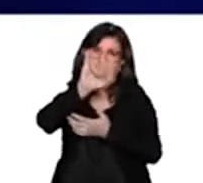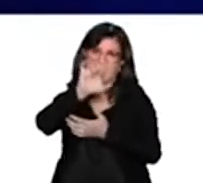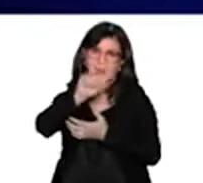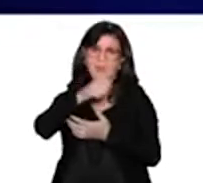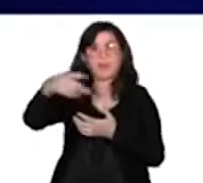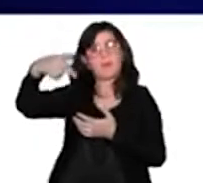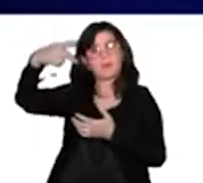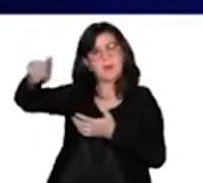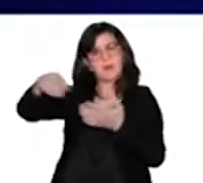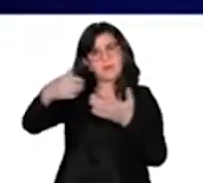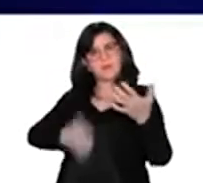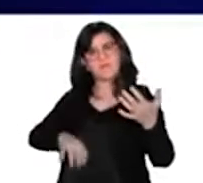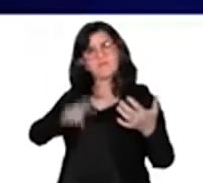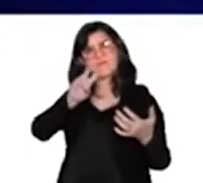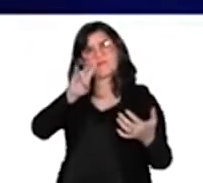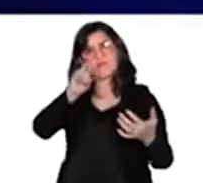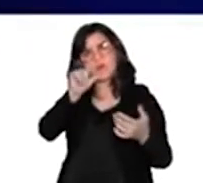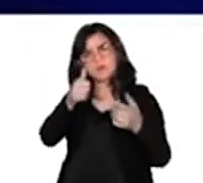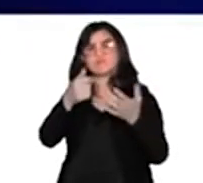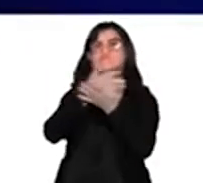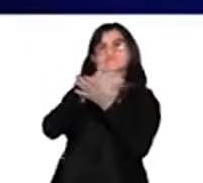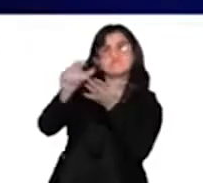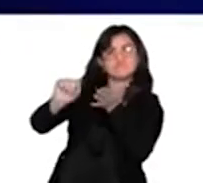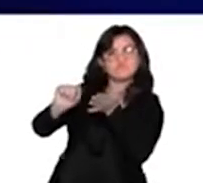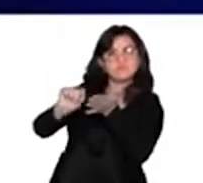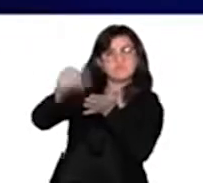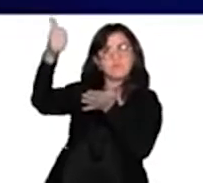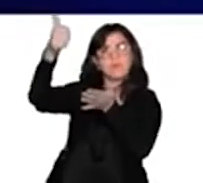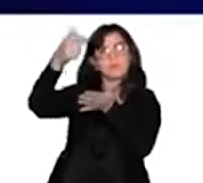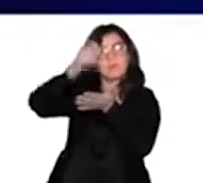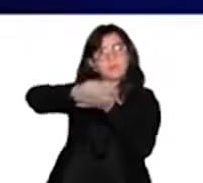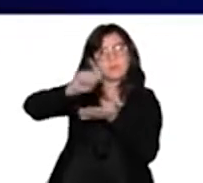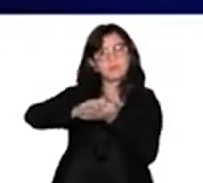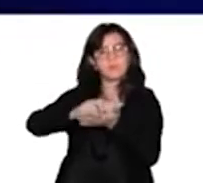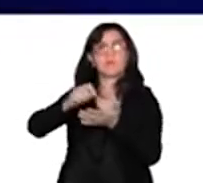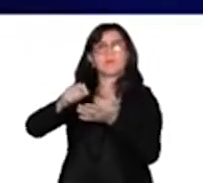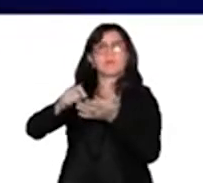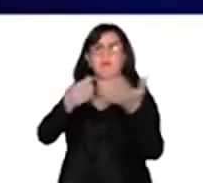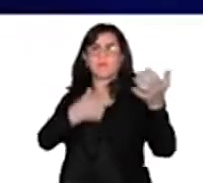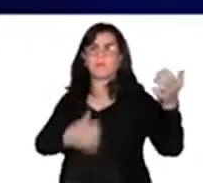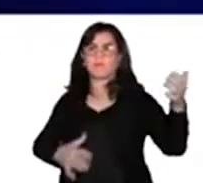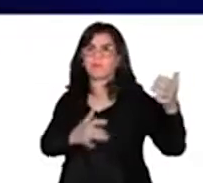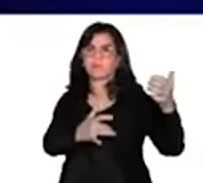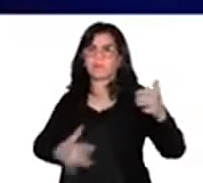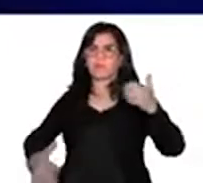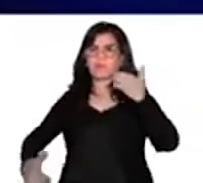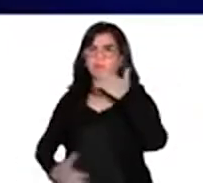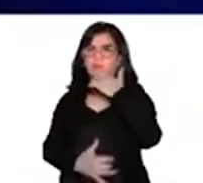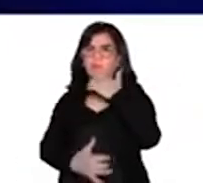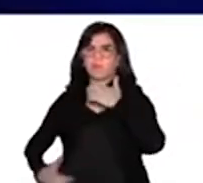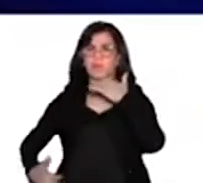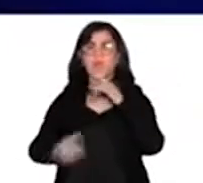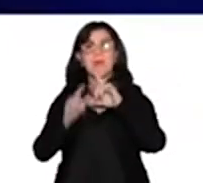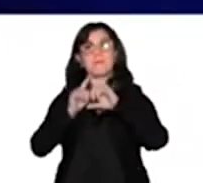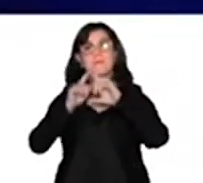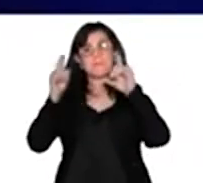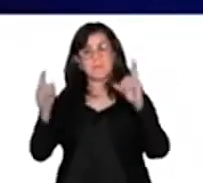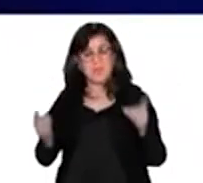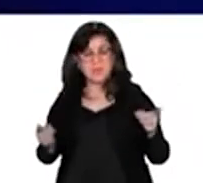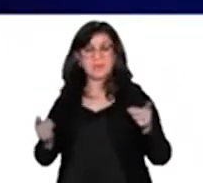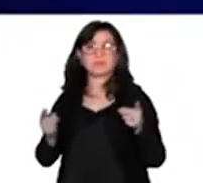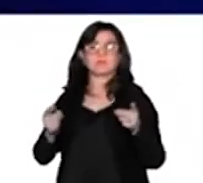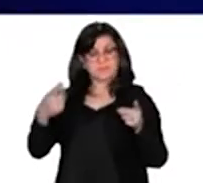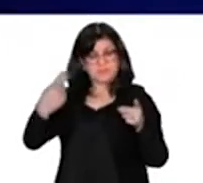foi inicialmente composta para para violoncelo, tá? E